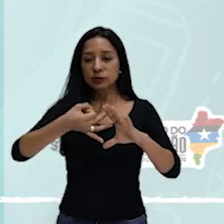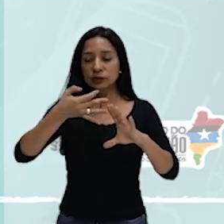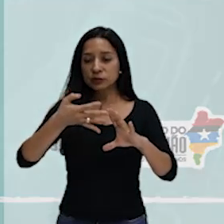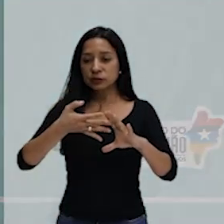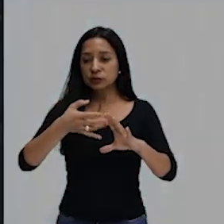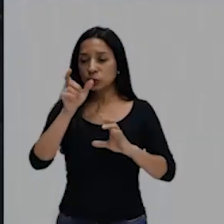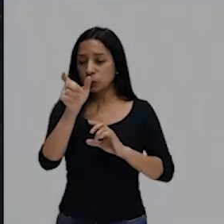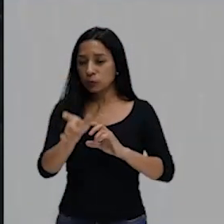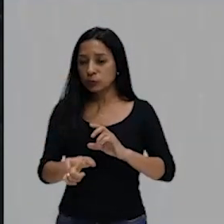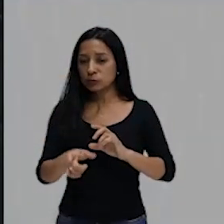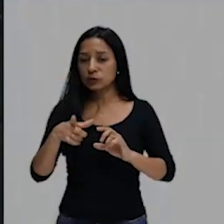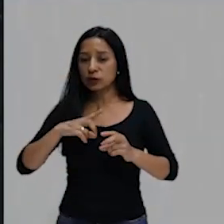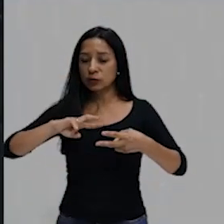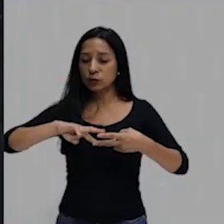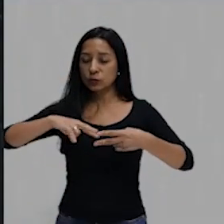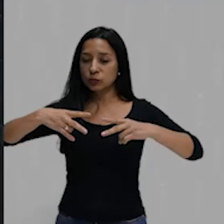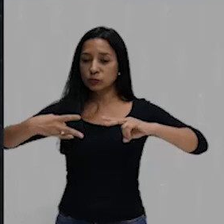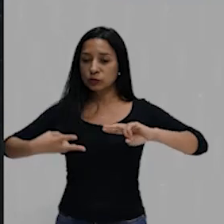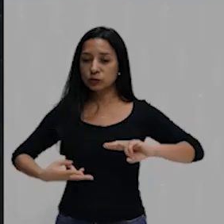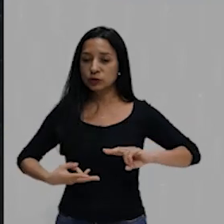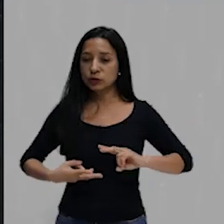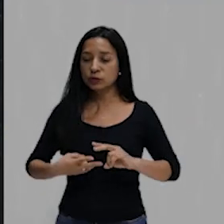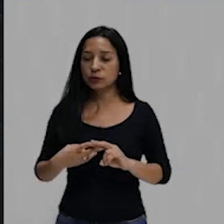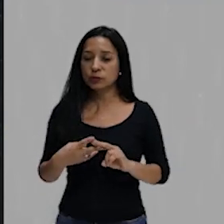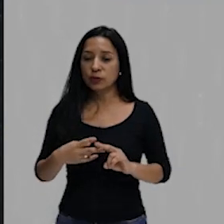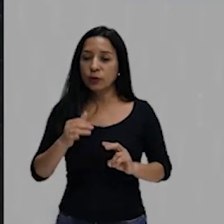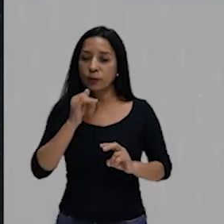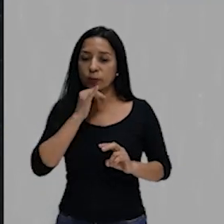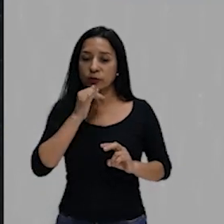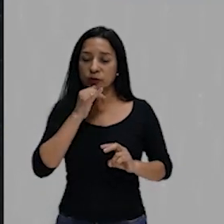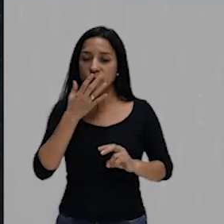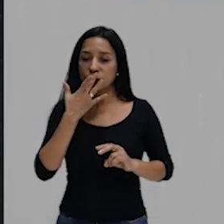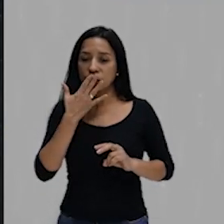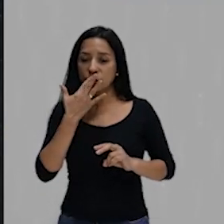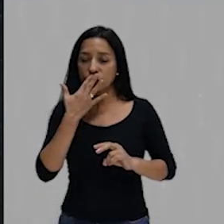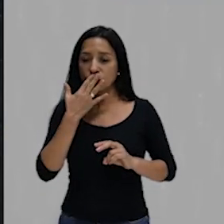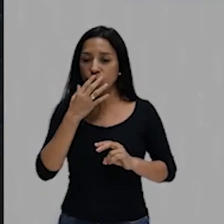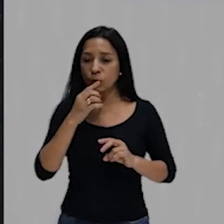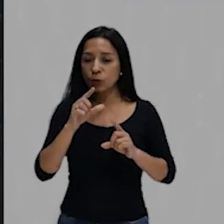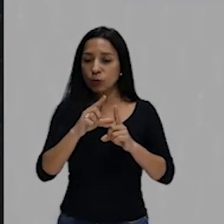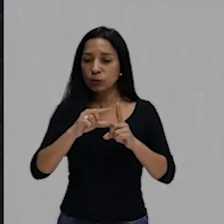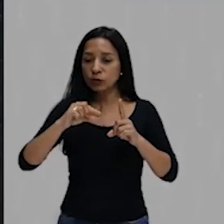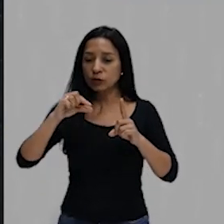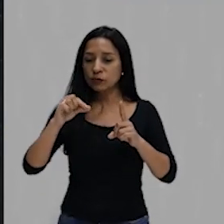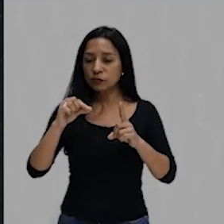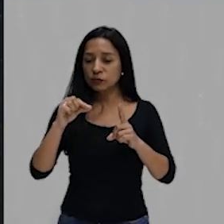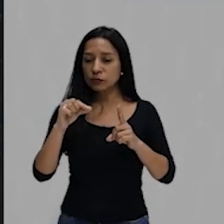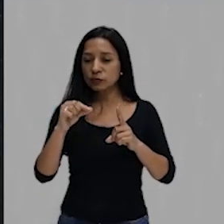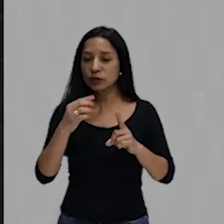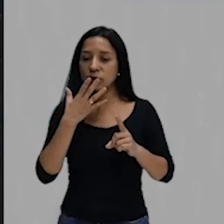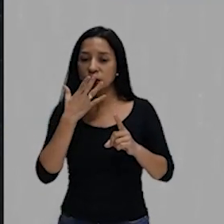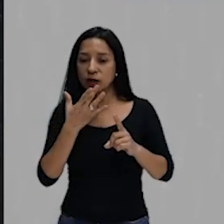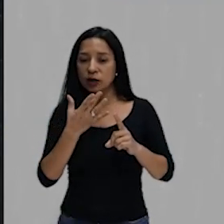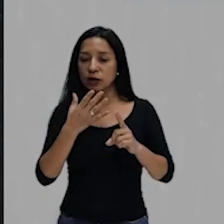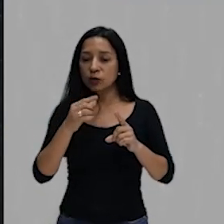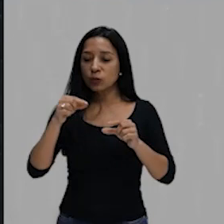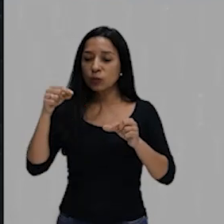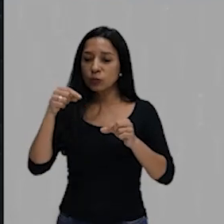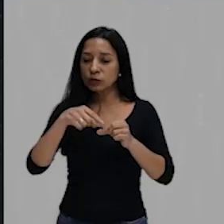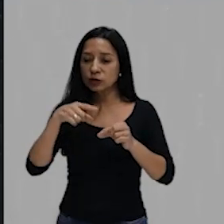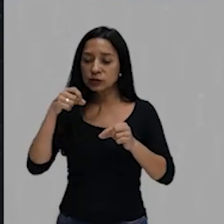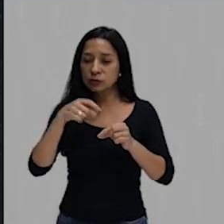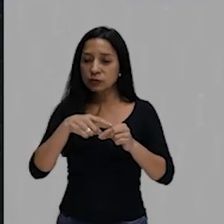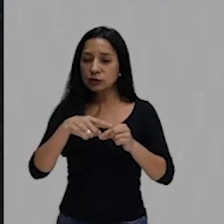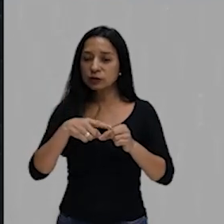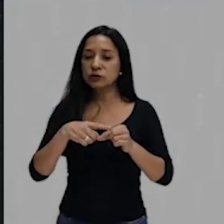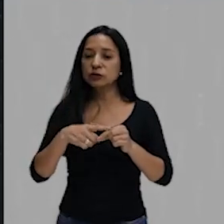um gene aqui que ele vai codificar, por exemplo, a cor da folha, da mancha da folha, a cor da semente e a cor